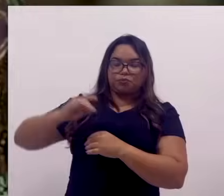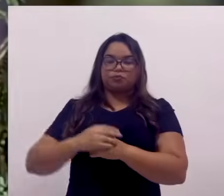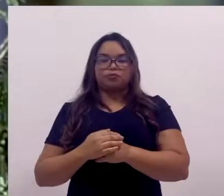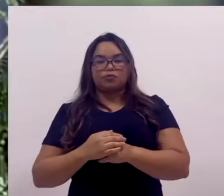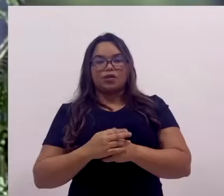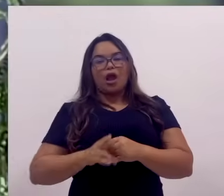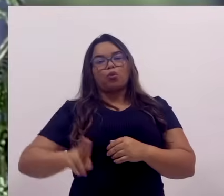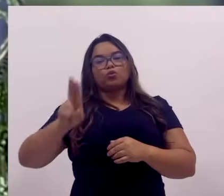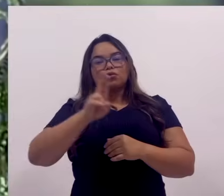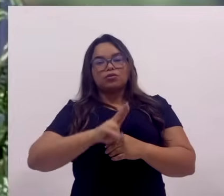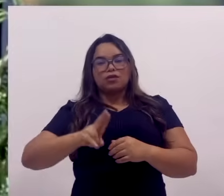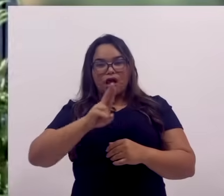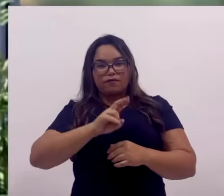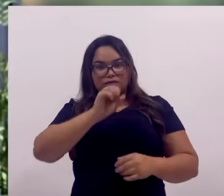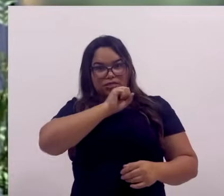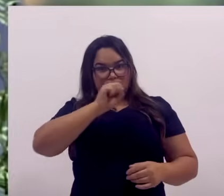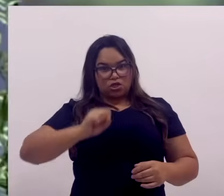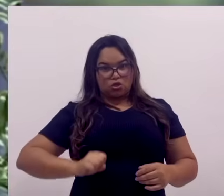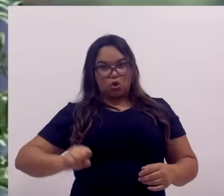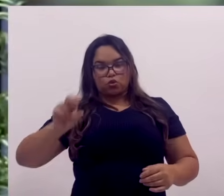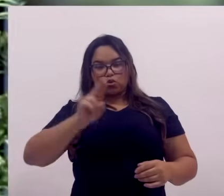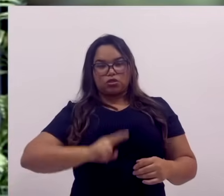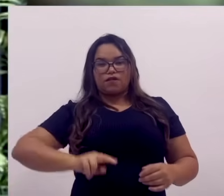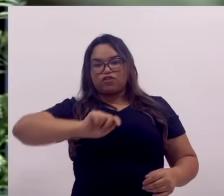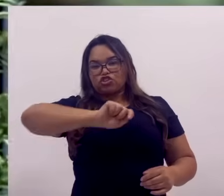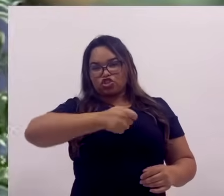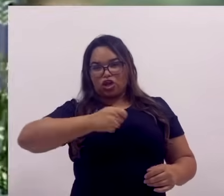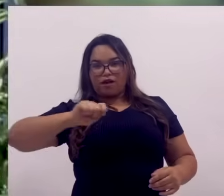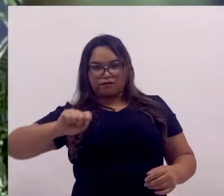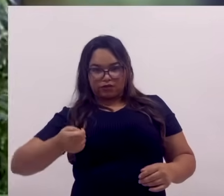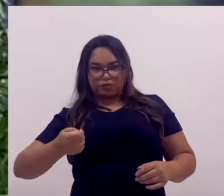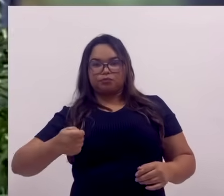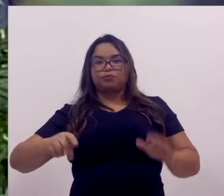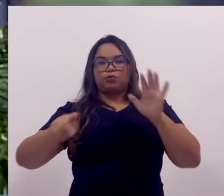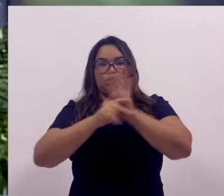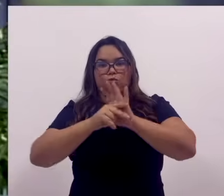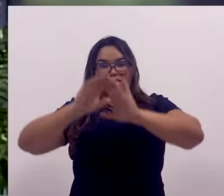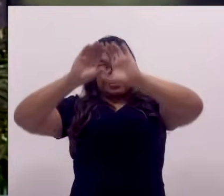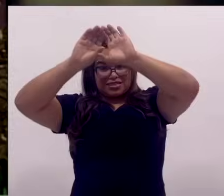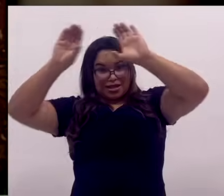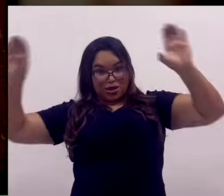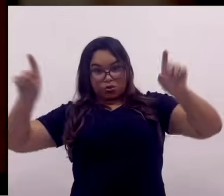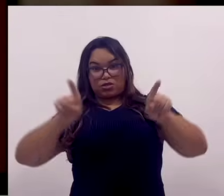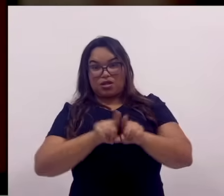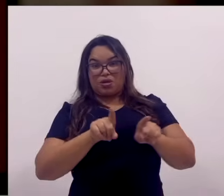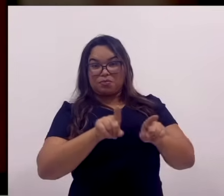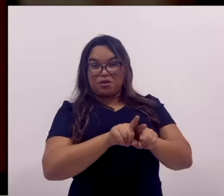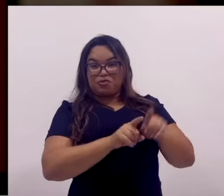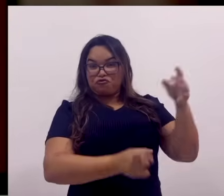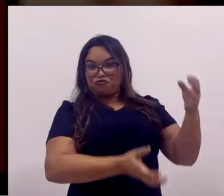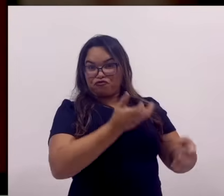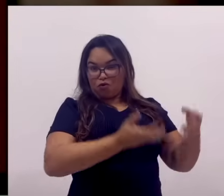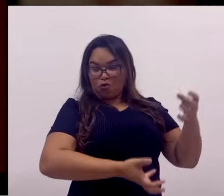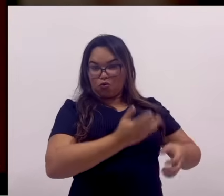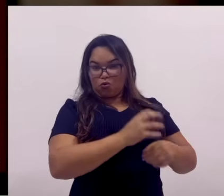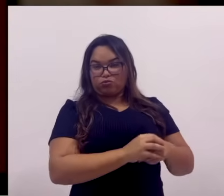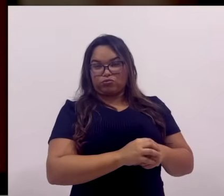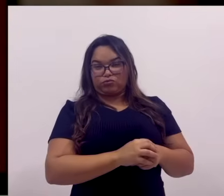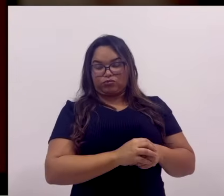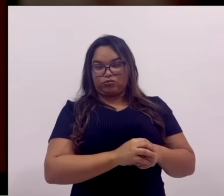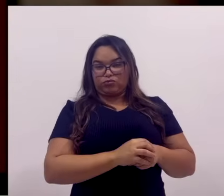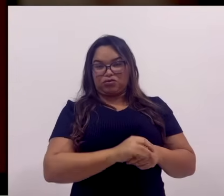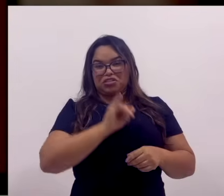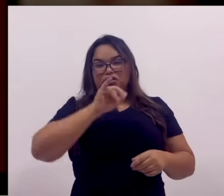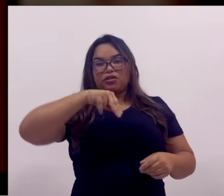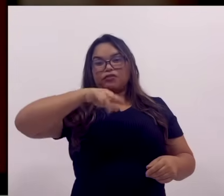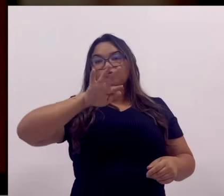as chaves, 2 chaves, a chave para o céu e a chave para o inferno. Muito interessante. E eles eram chamados de os reis